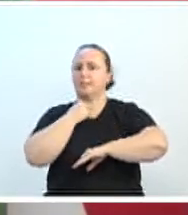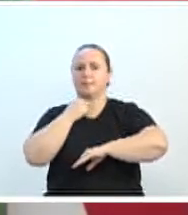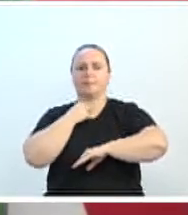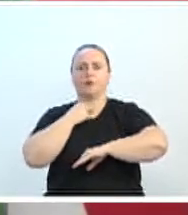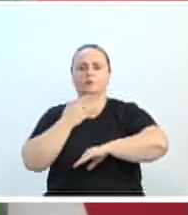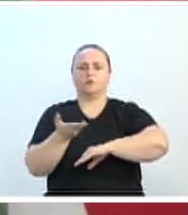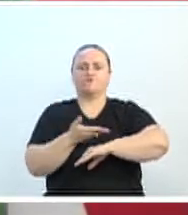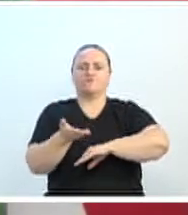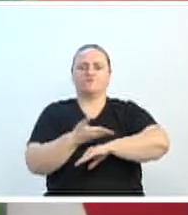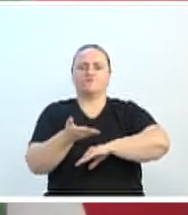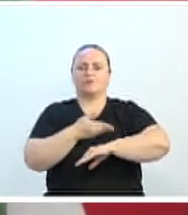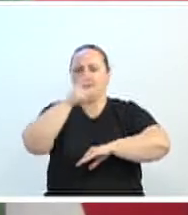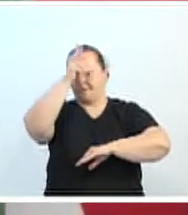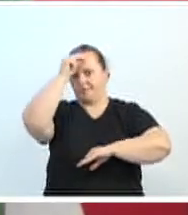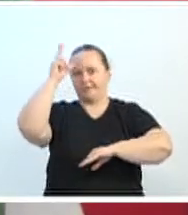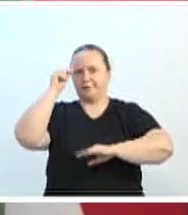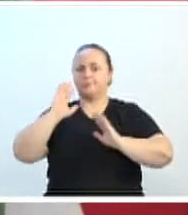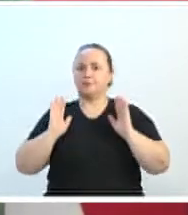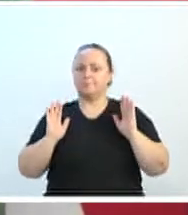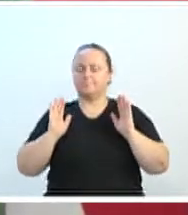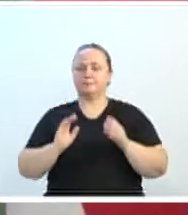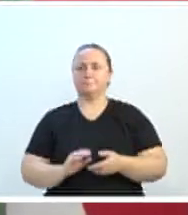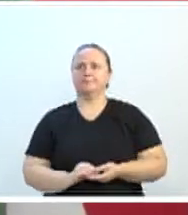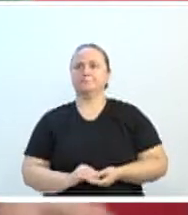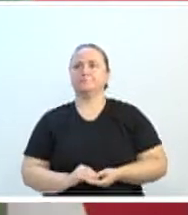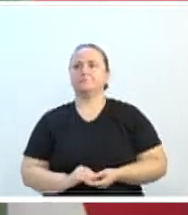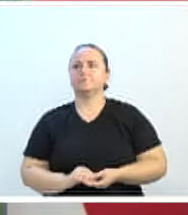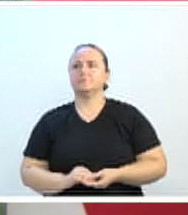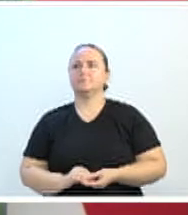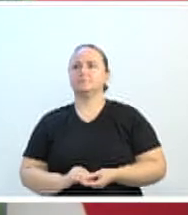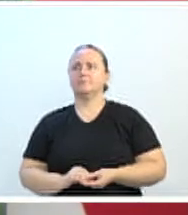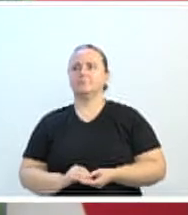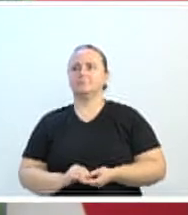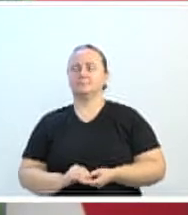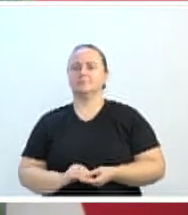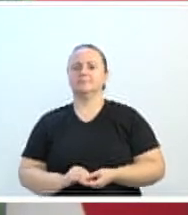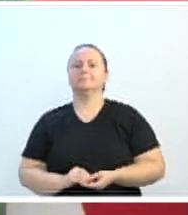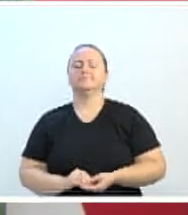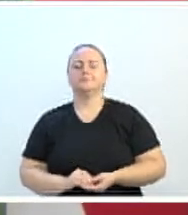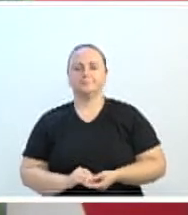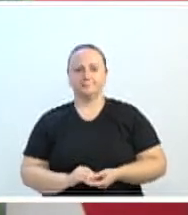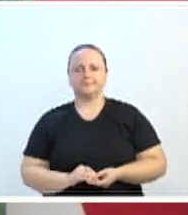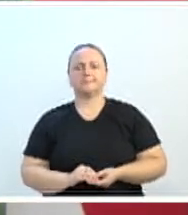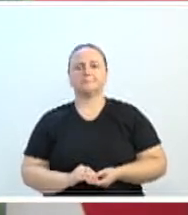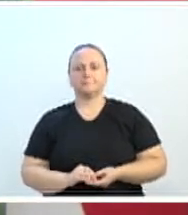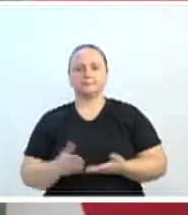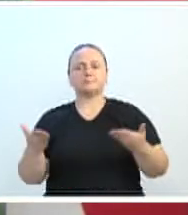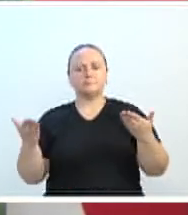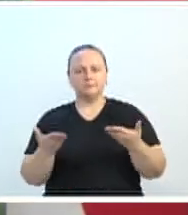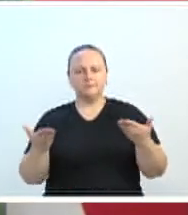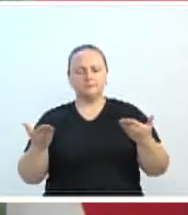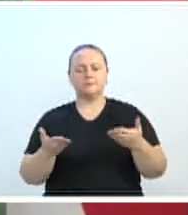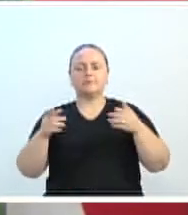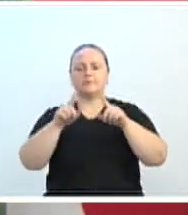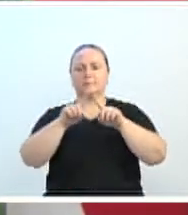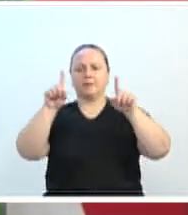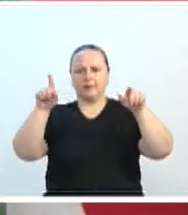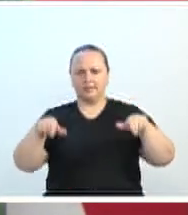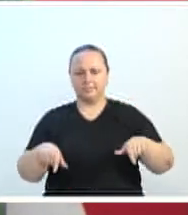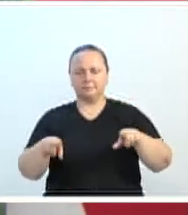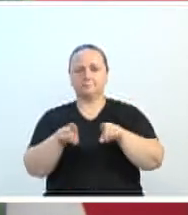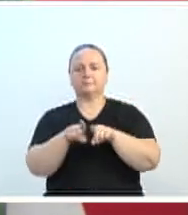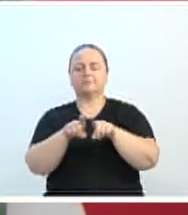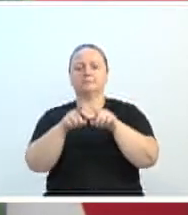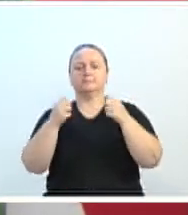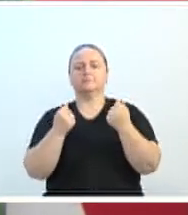eu gostaria aqui de me dirigir aos colegas servidores que estão aqui na plenária, também a quem está nos acompanhando